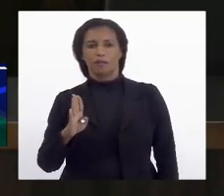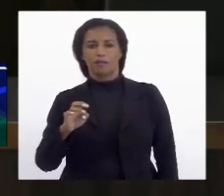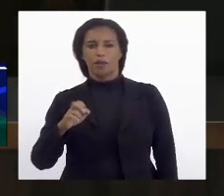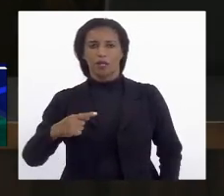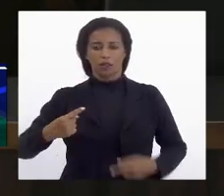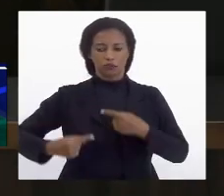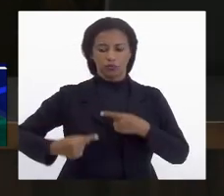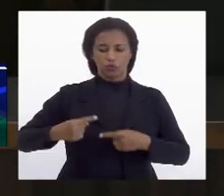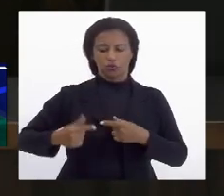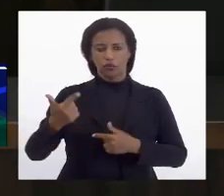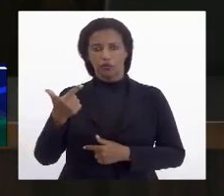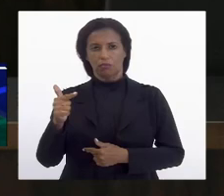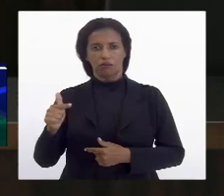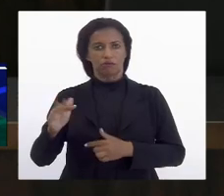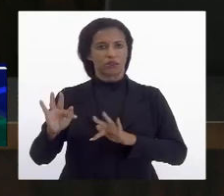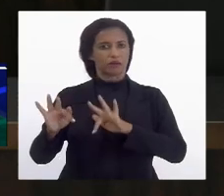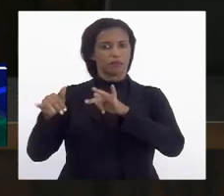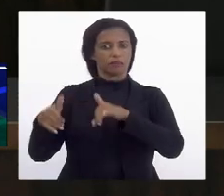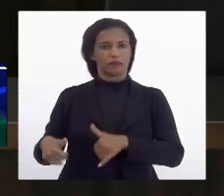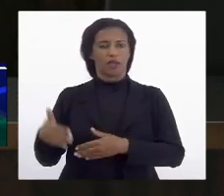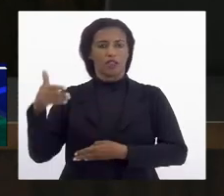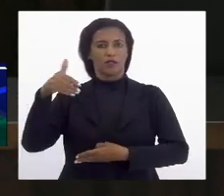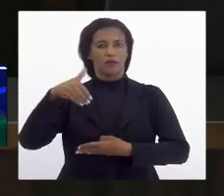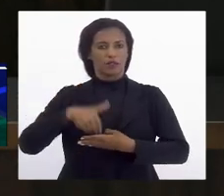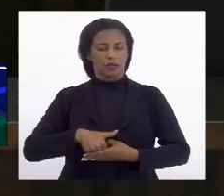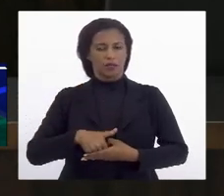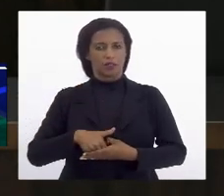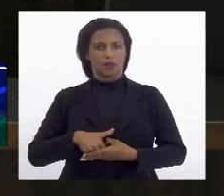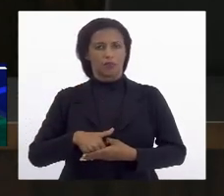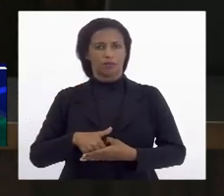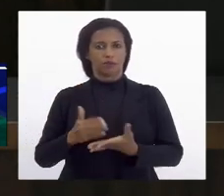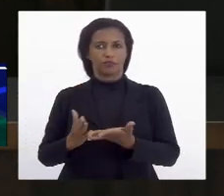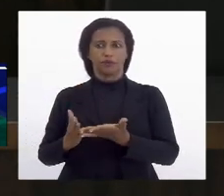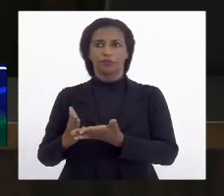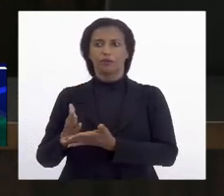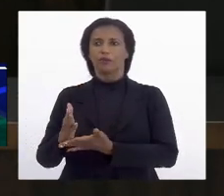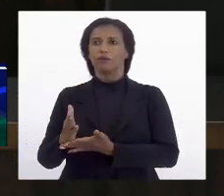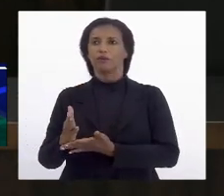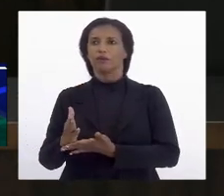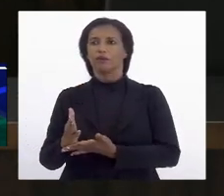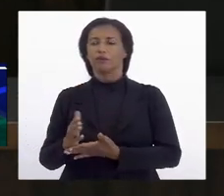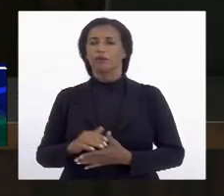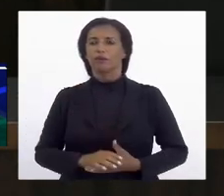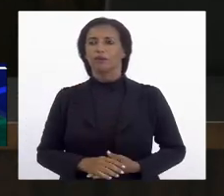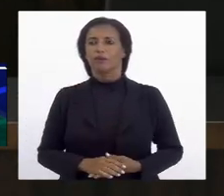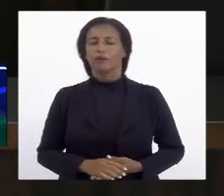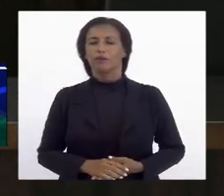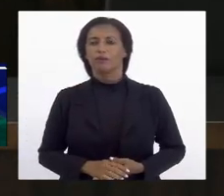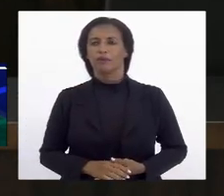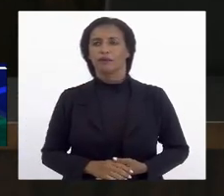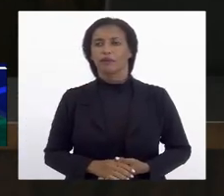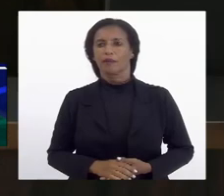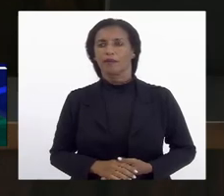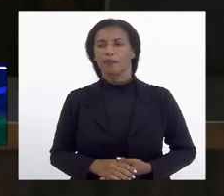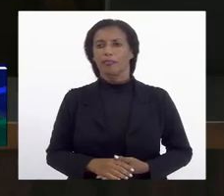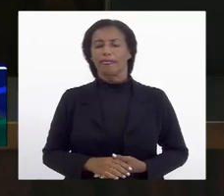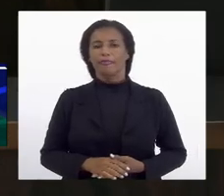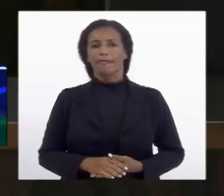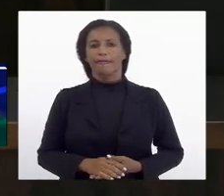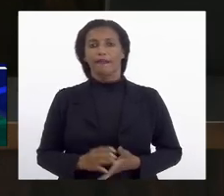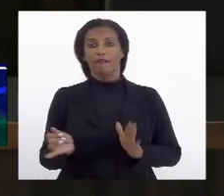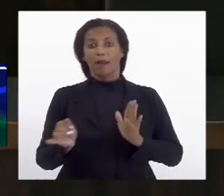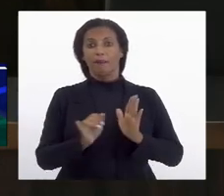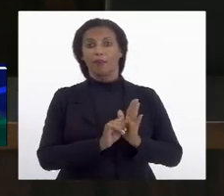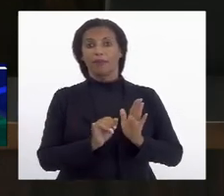não havendo quem queira discutir encerrada a discussão em votação senhor disse que aprova permaneça como estão aprovado vai a